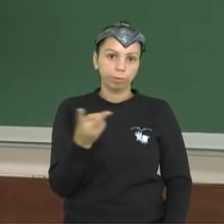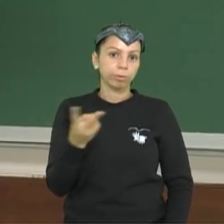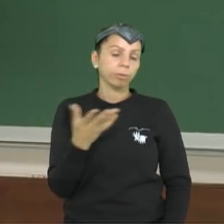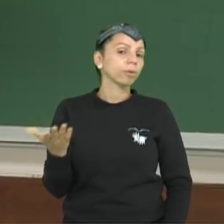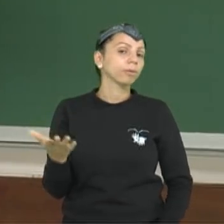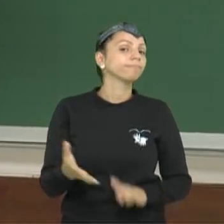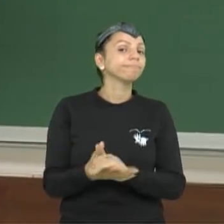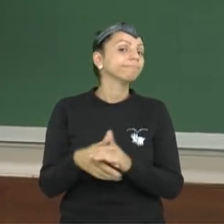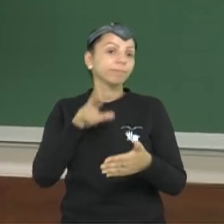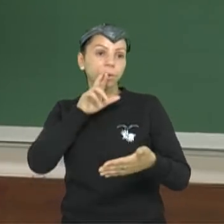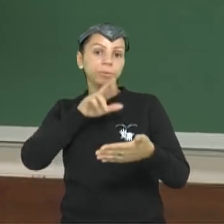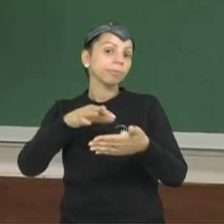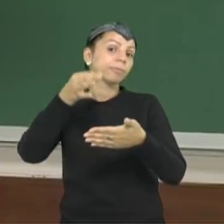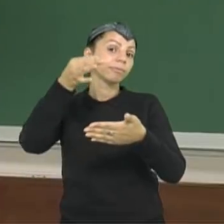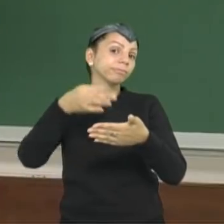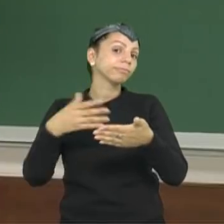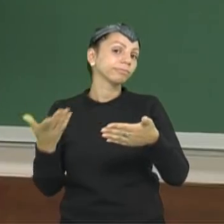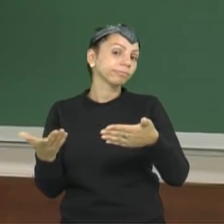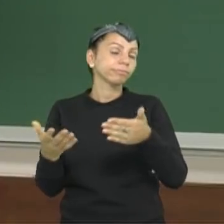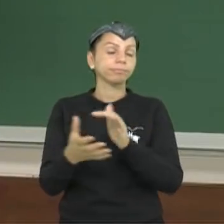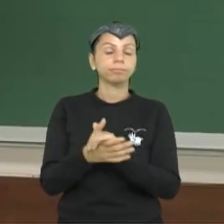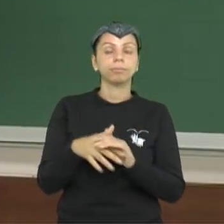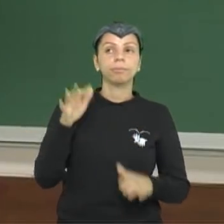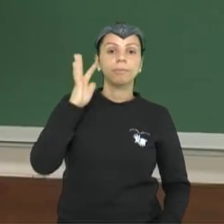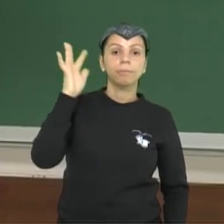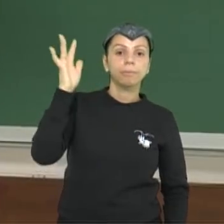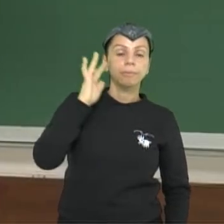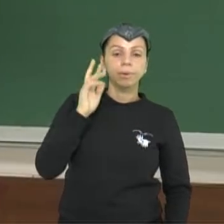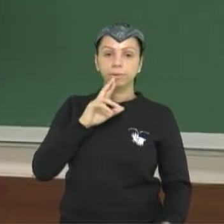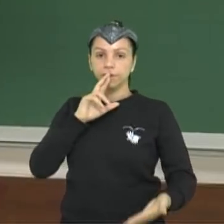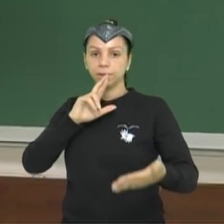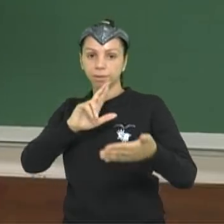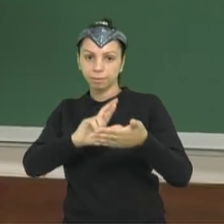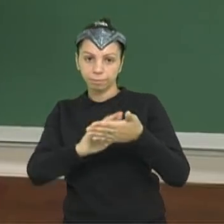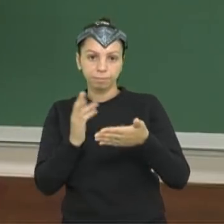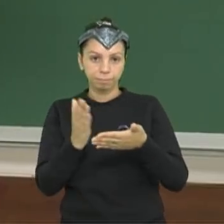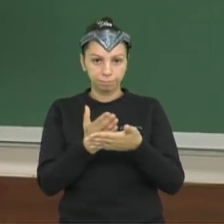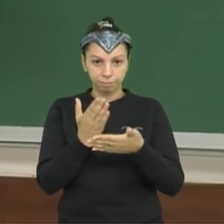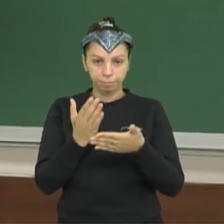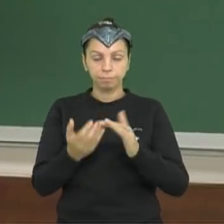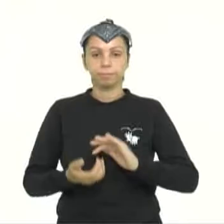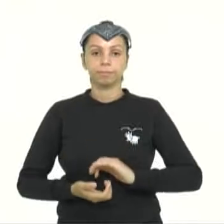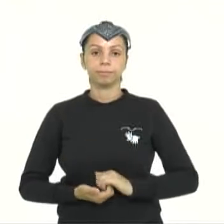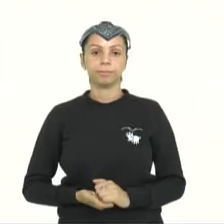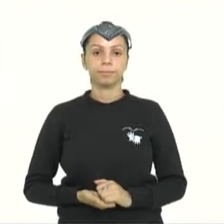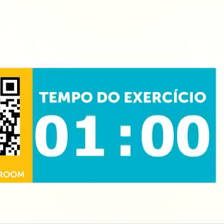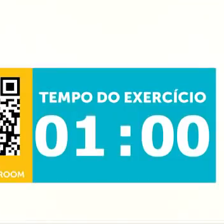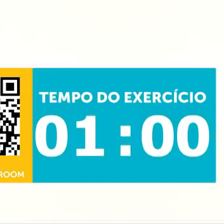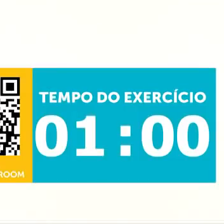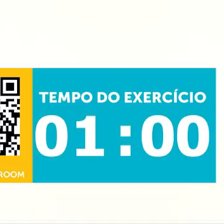que seria a resposta correta? Pensa um pouquinho e responde o exercício.